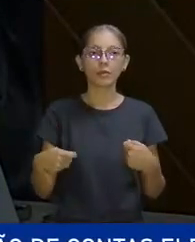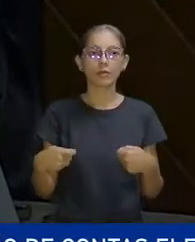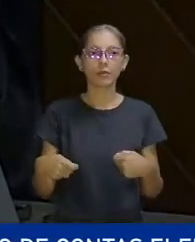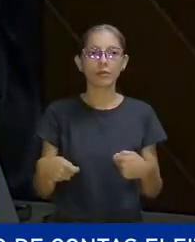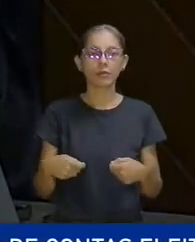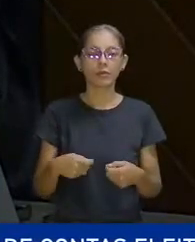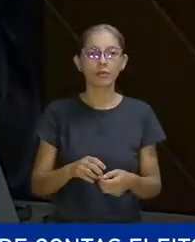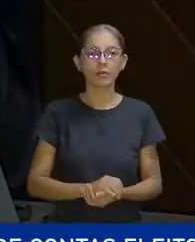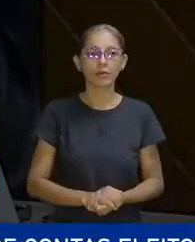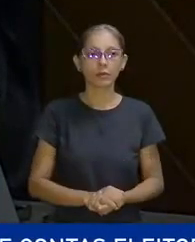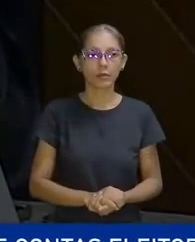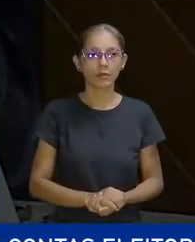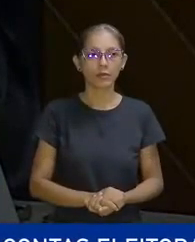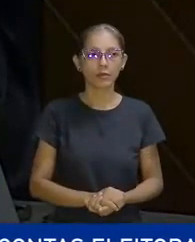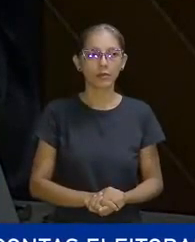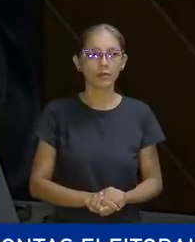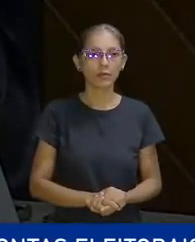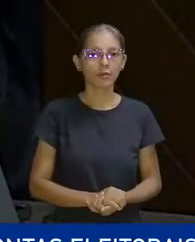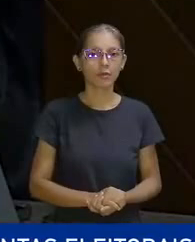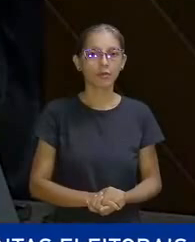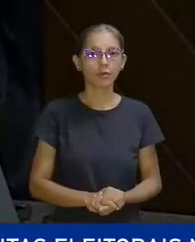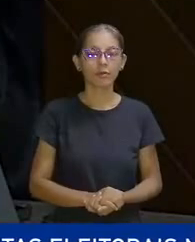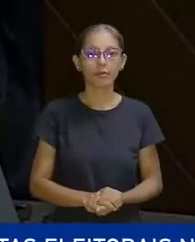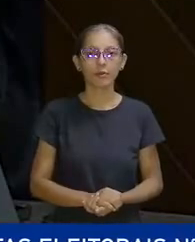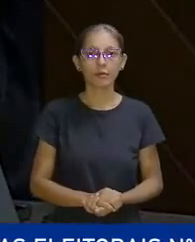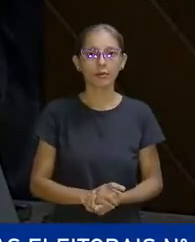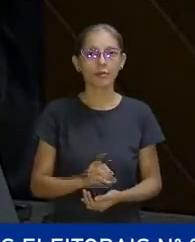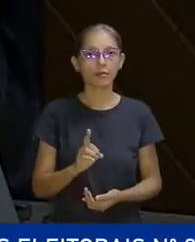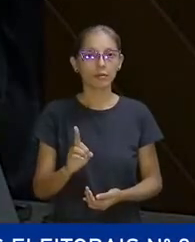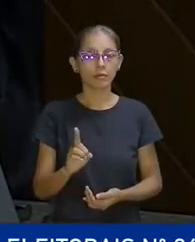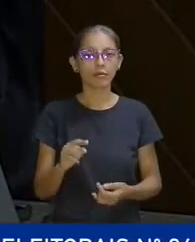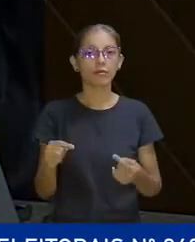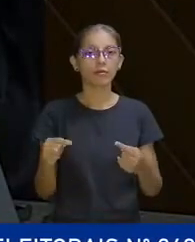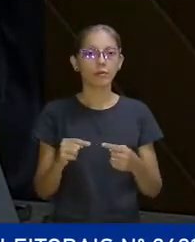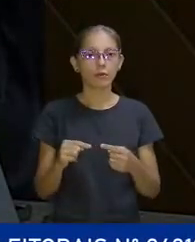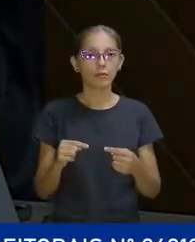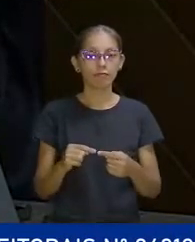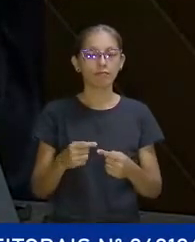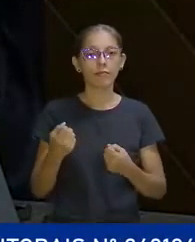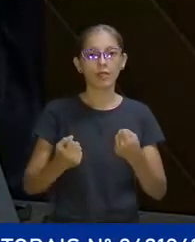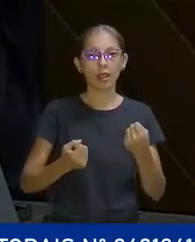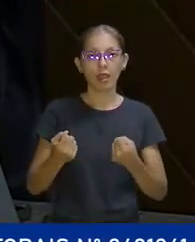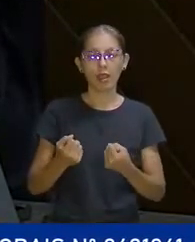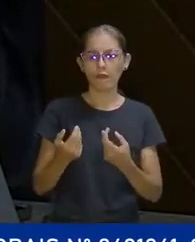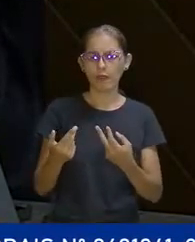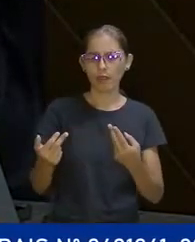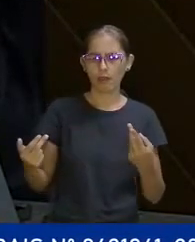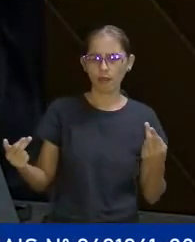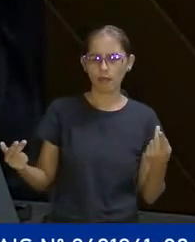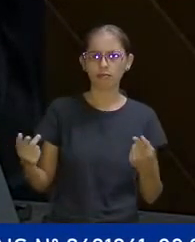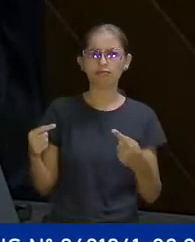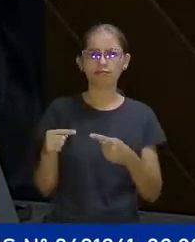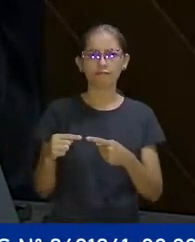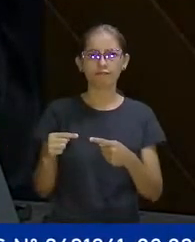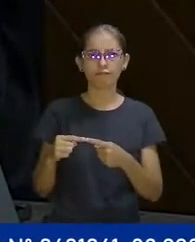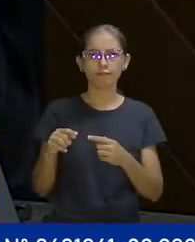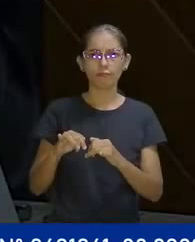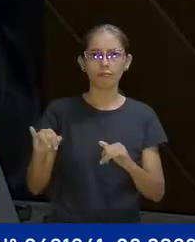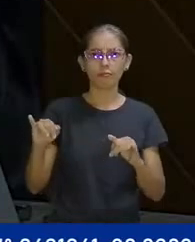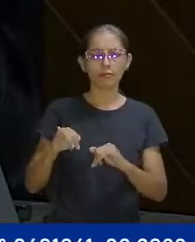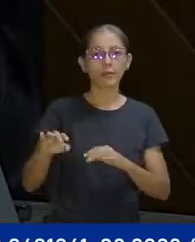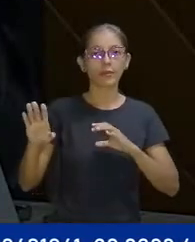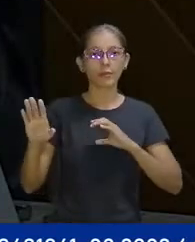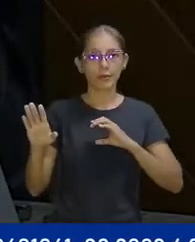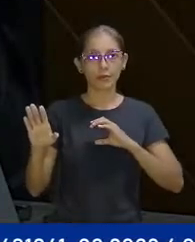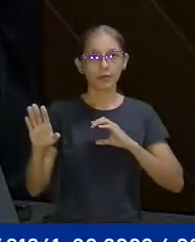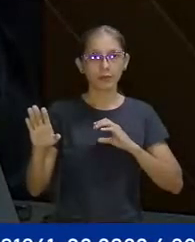abastecimento. Então, vem dizendo, veículos em eventos de carreata, veículos utilizados em serviço de campanha, e